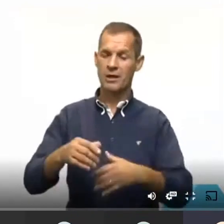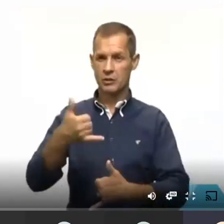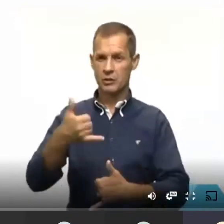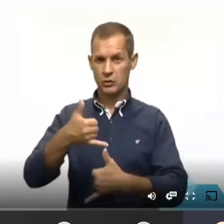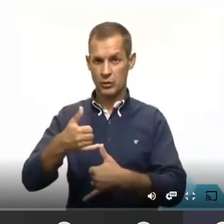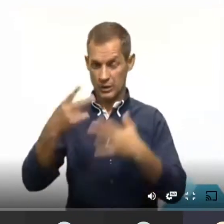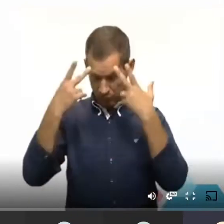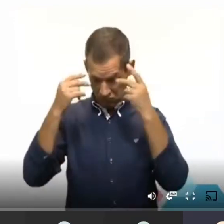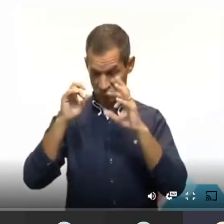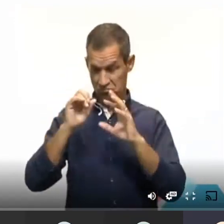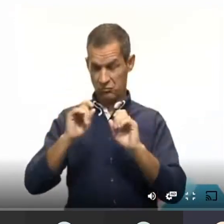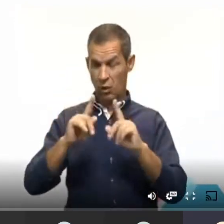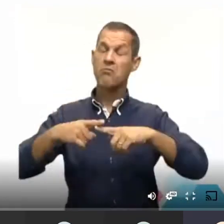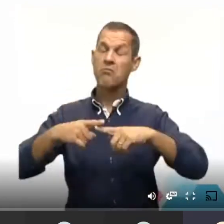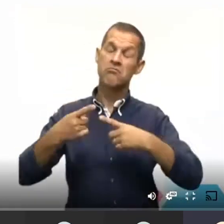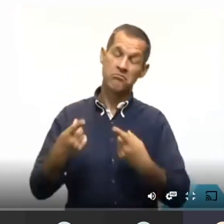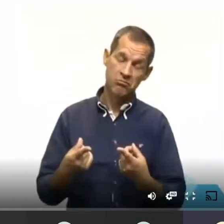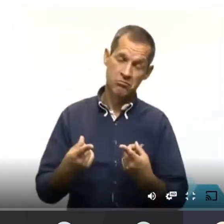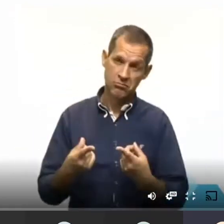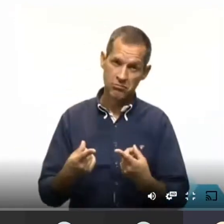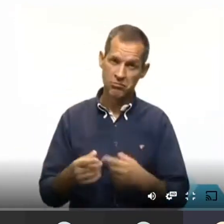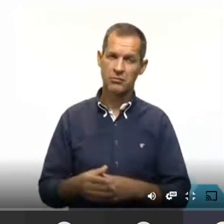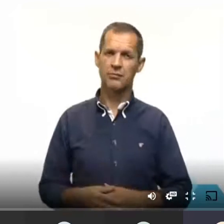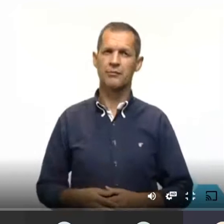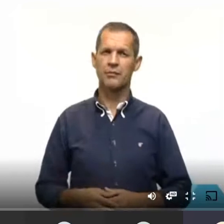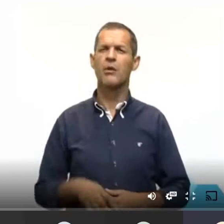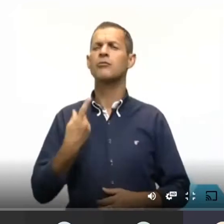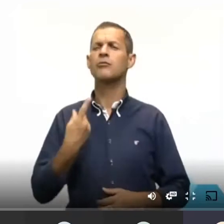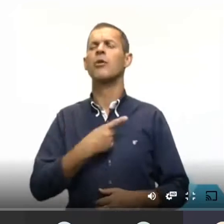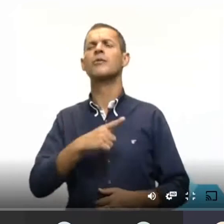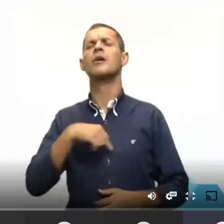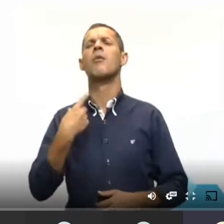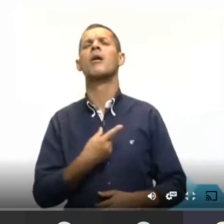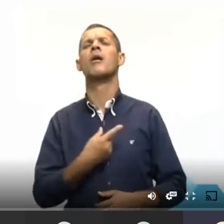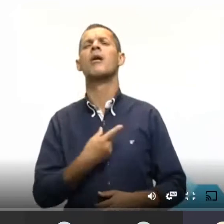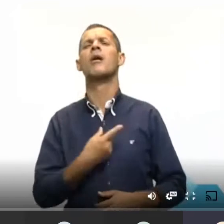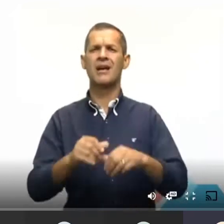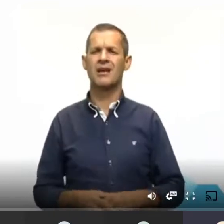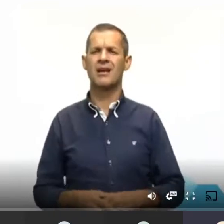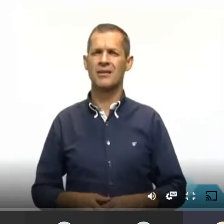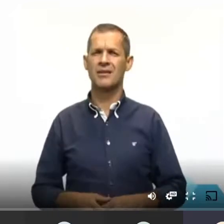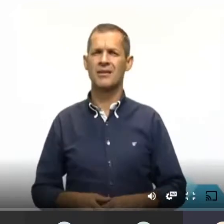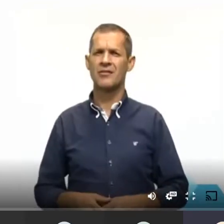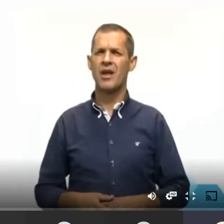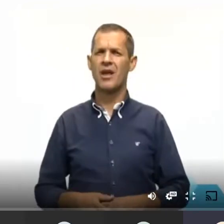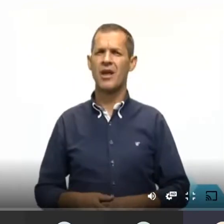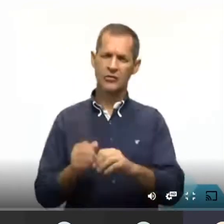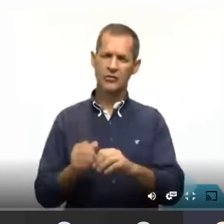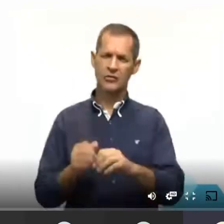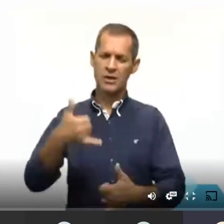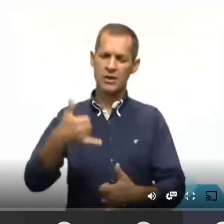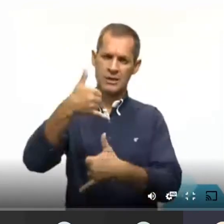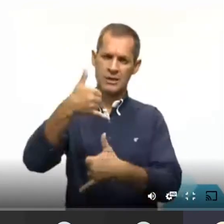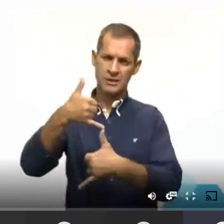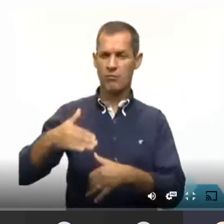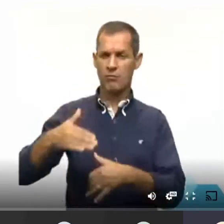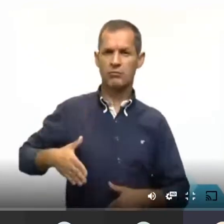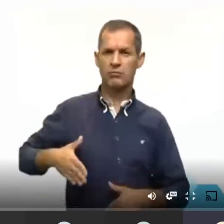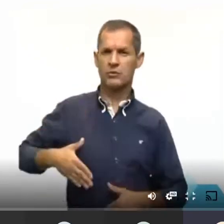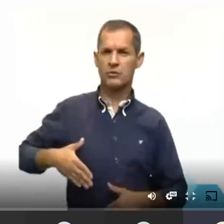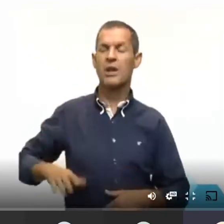caso, é normal, óbvio. Mas, quando nós temos esse acúmulo de triglicerídeos